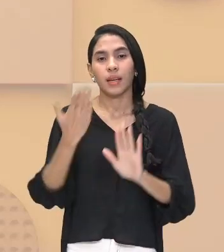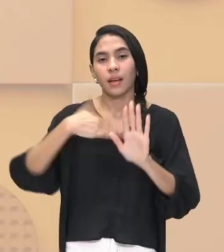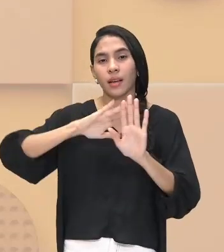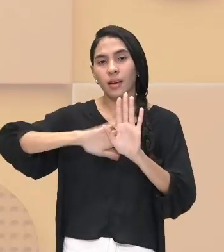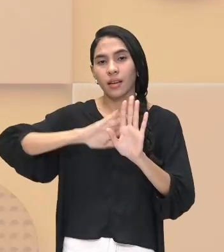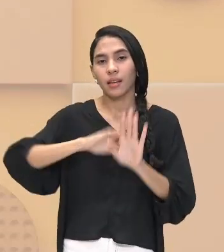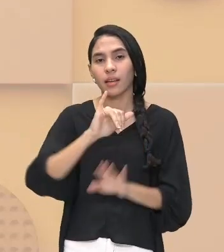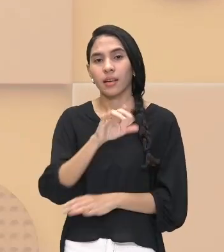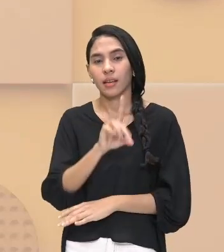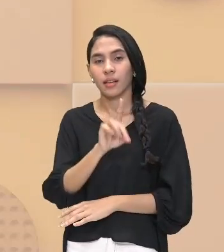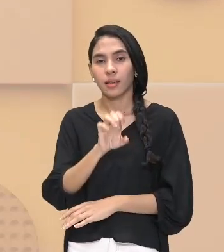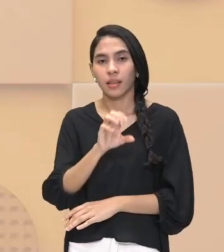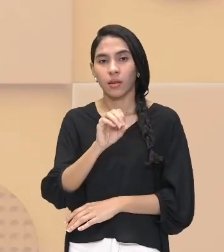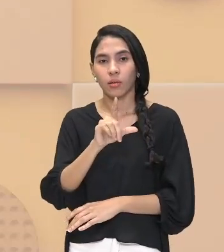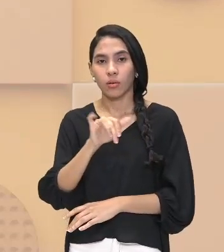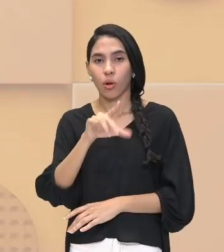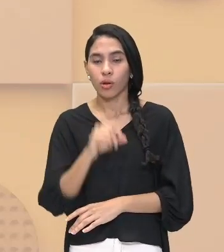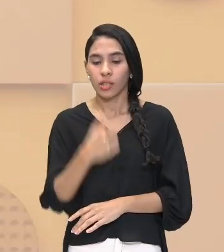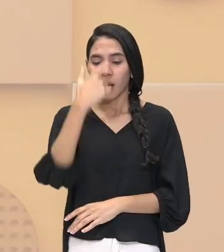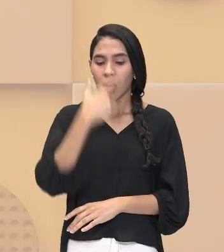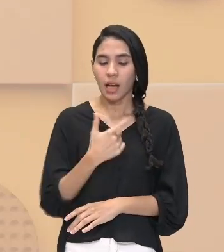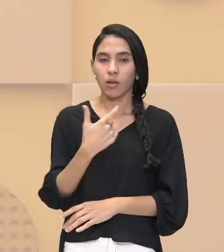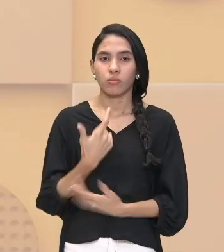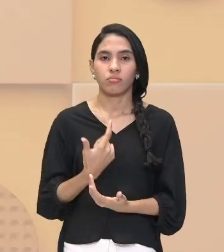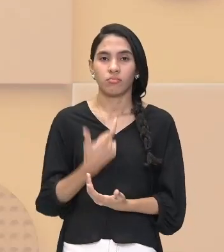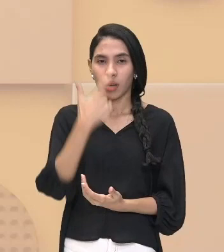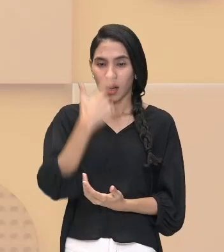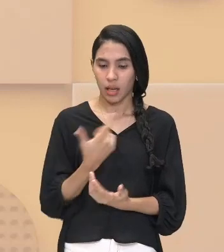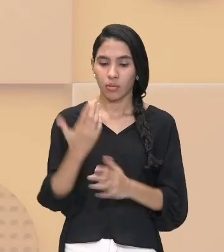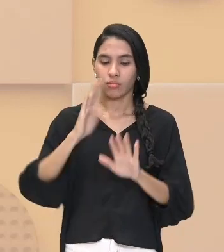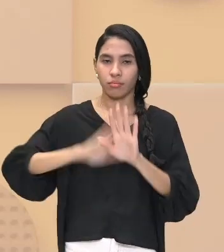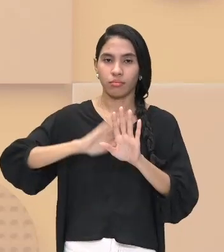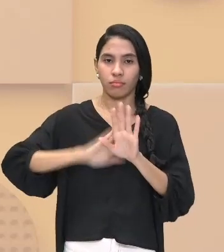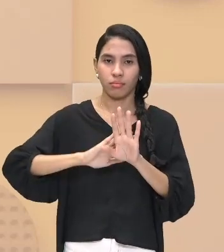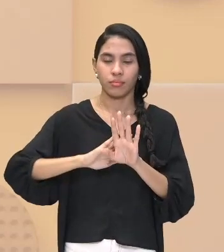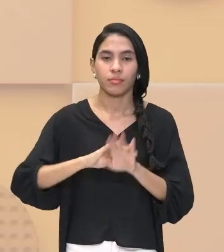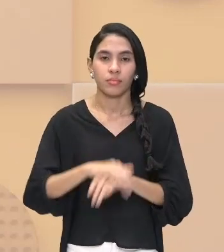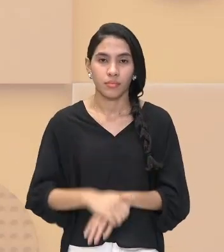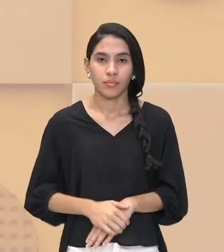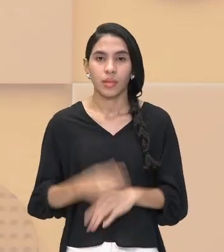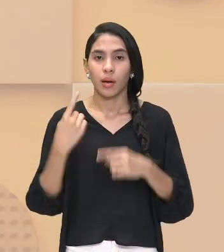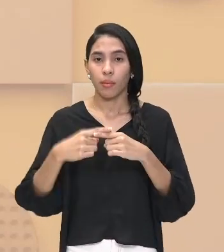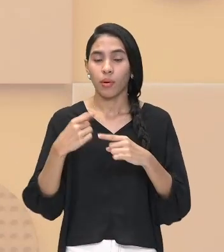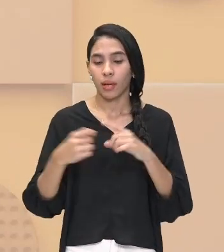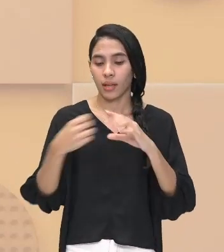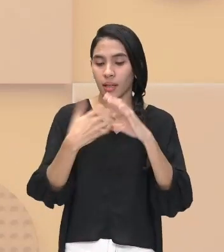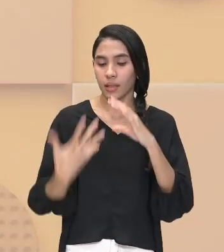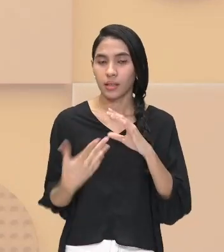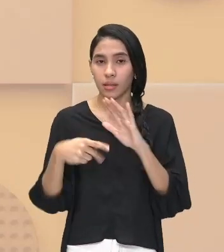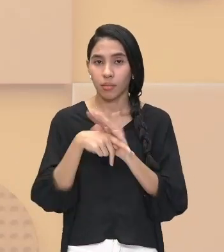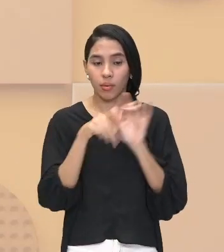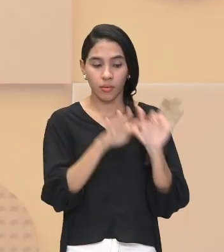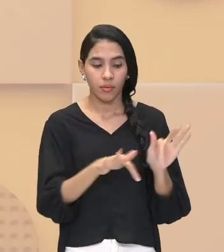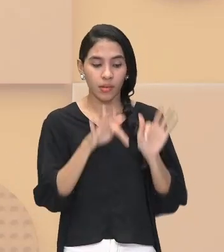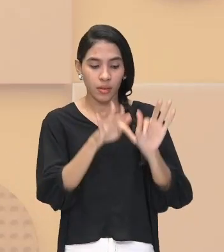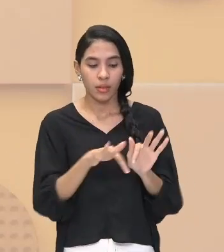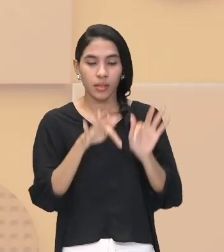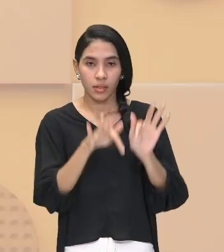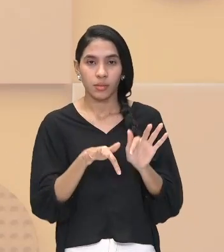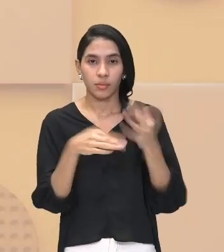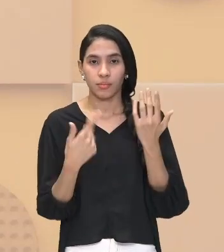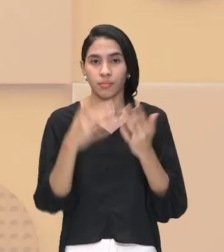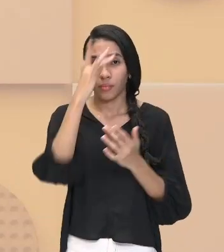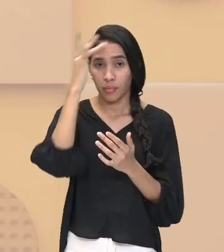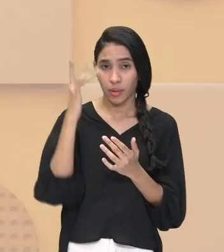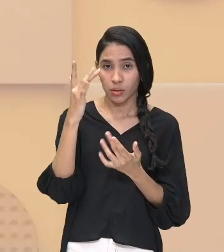de pertencimento. Porque uma das características do feudalismo é que, apesar das